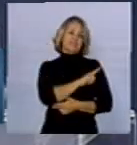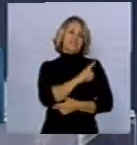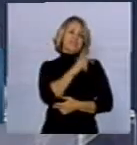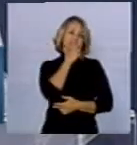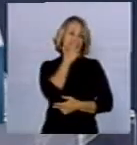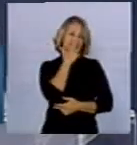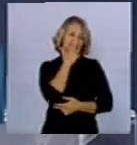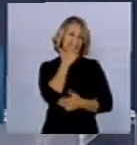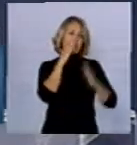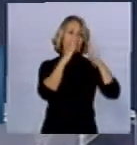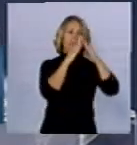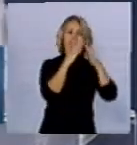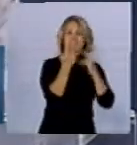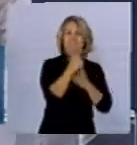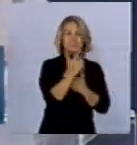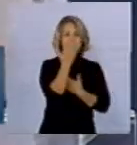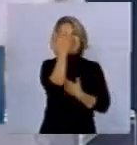uma casa sem espelho obrigado